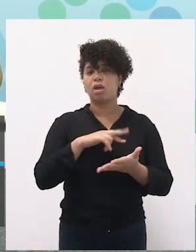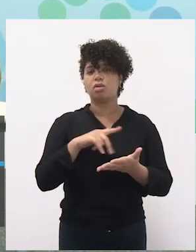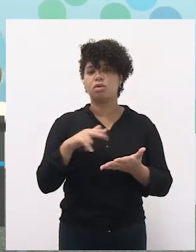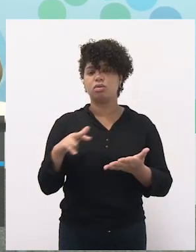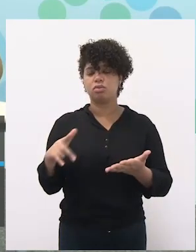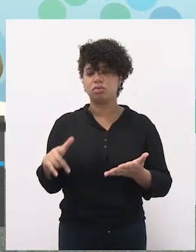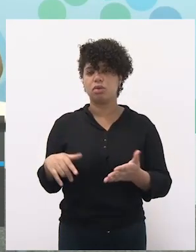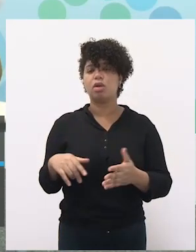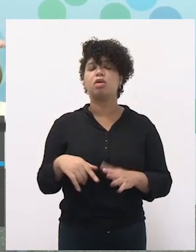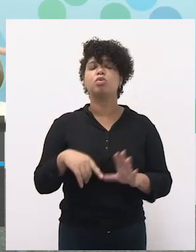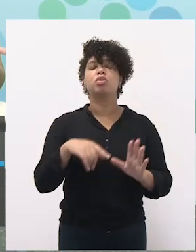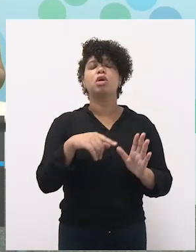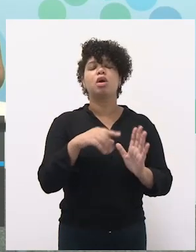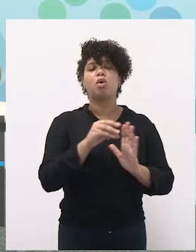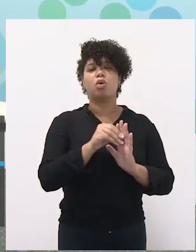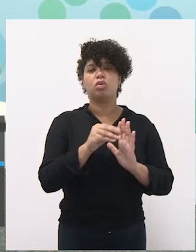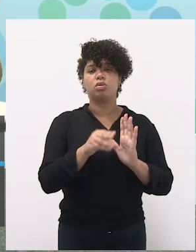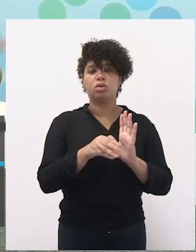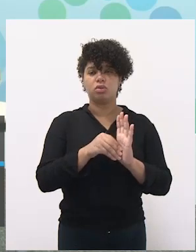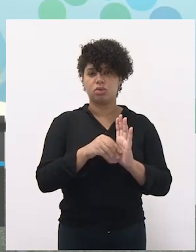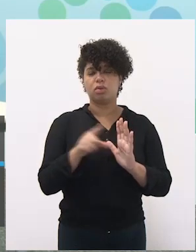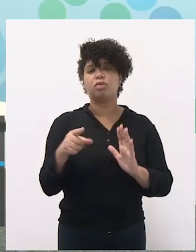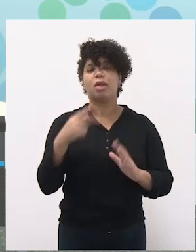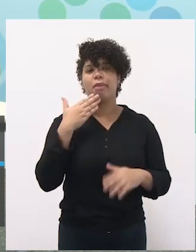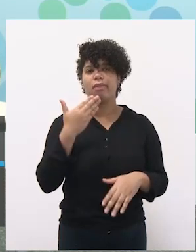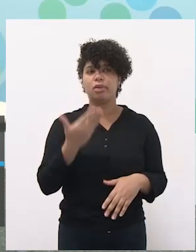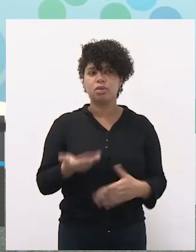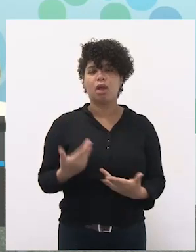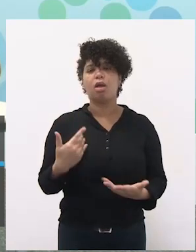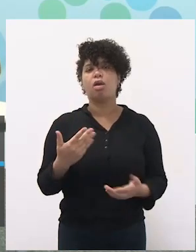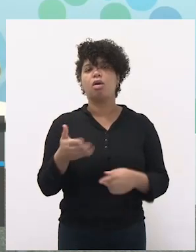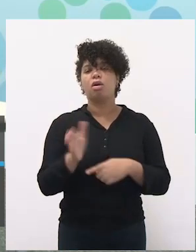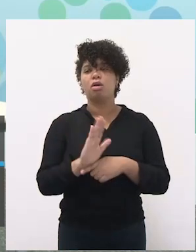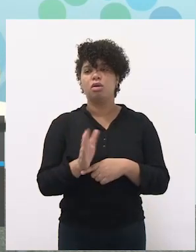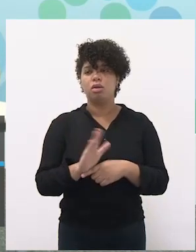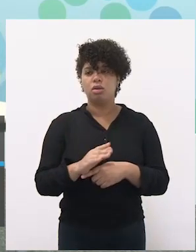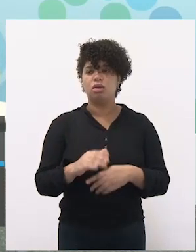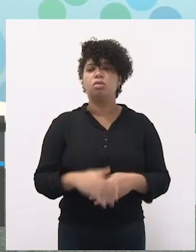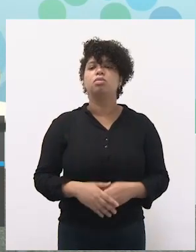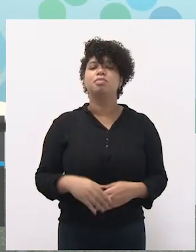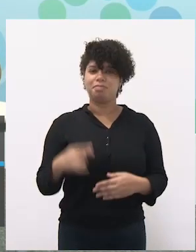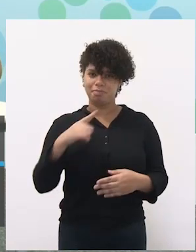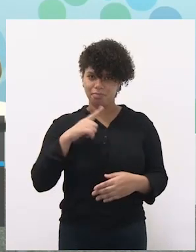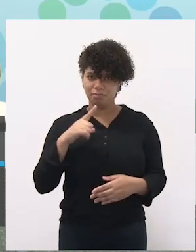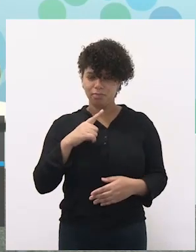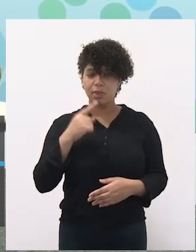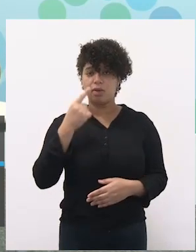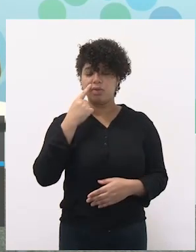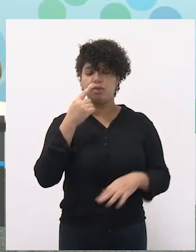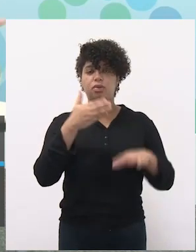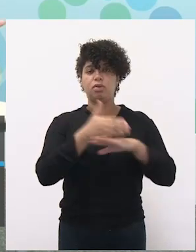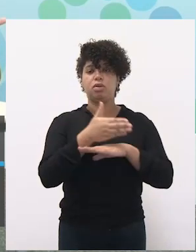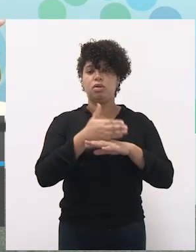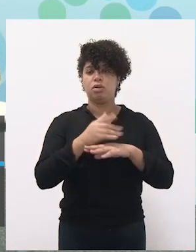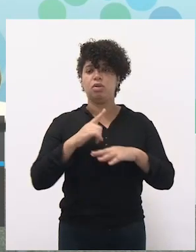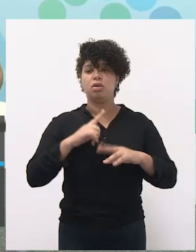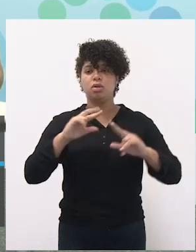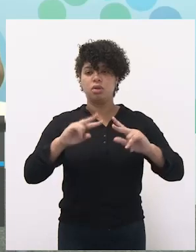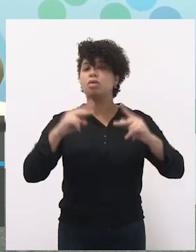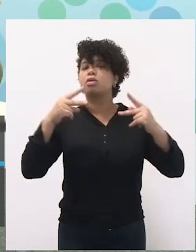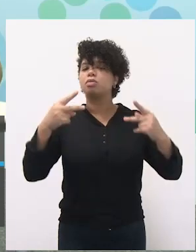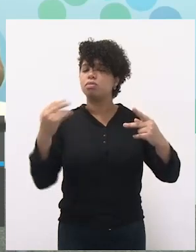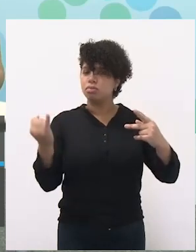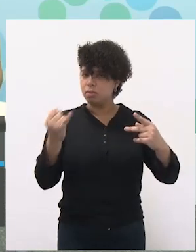lá de materiais que vocês sempre pedem tutoriais, né, manuais, então a gente colocou lá para vocês,